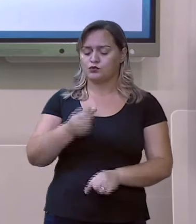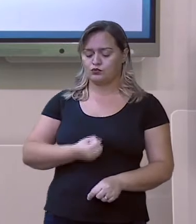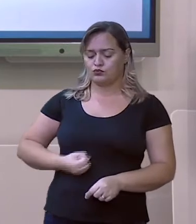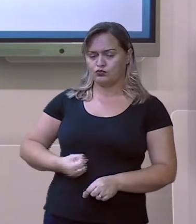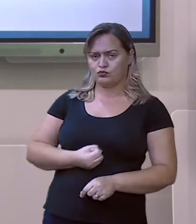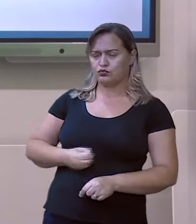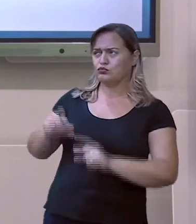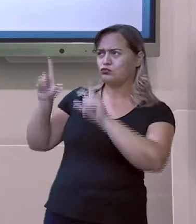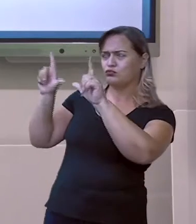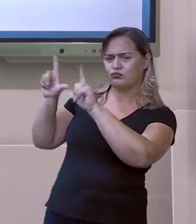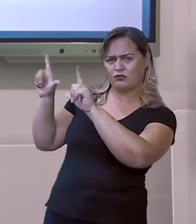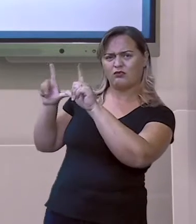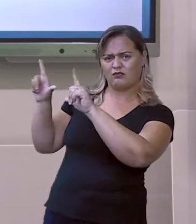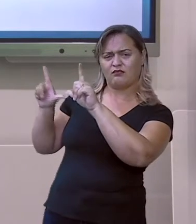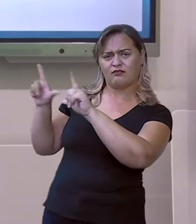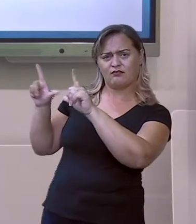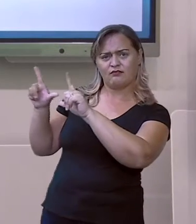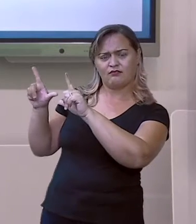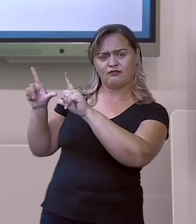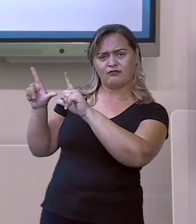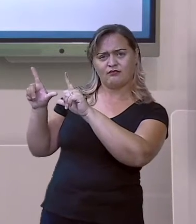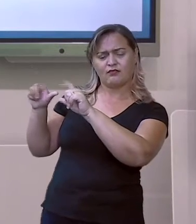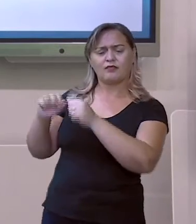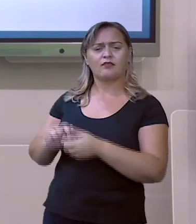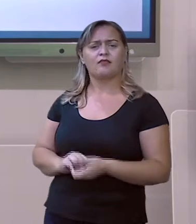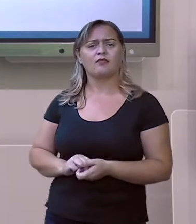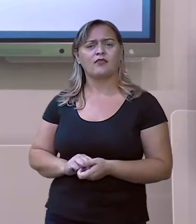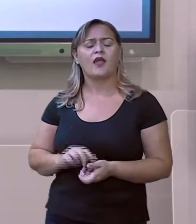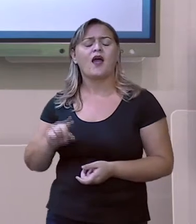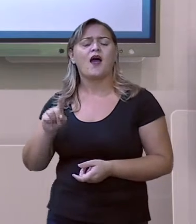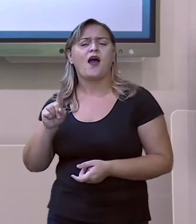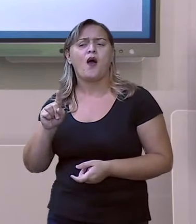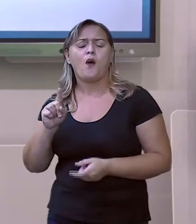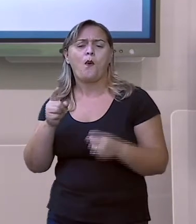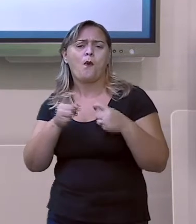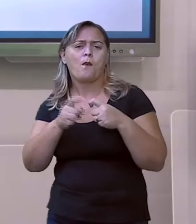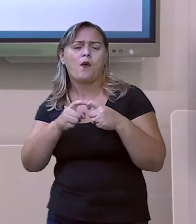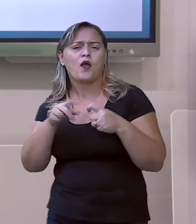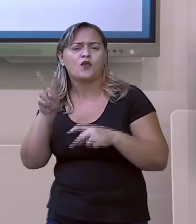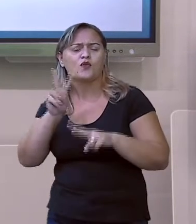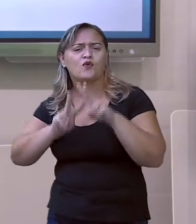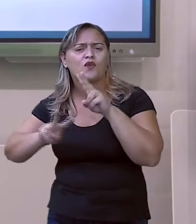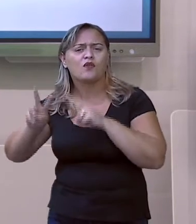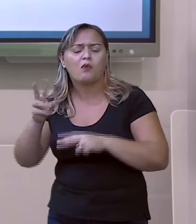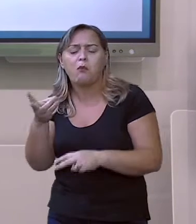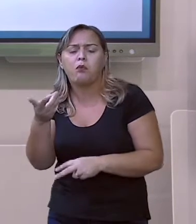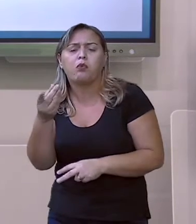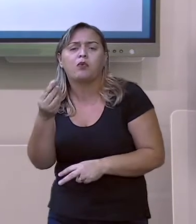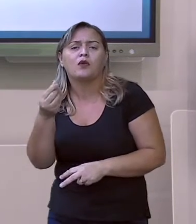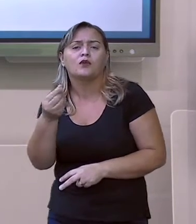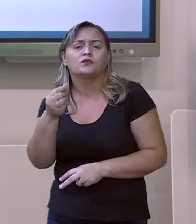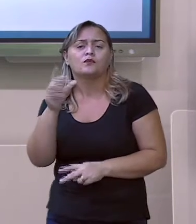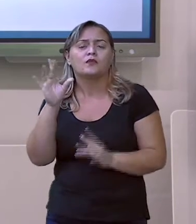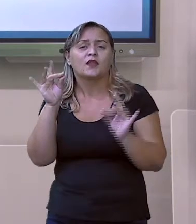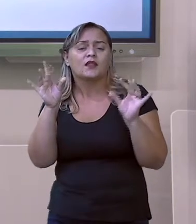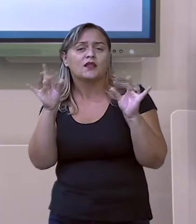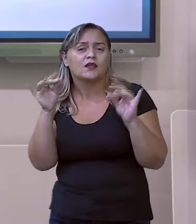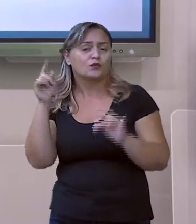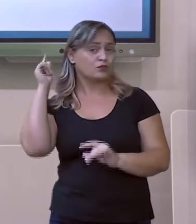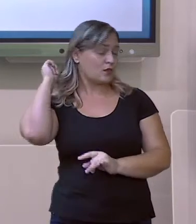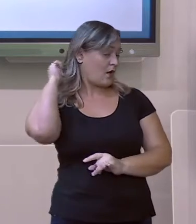Nele, o médico vai medir a quantidade de líquido atrás do pescoço do bebê, chamado de translucência